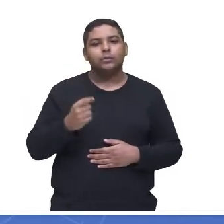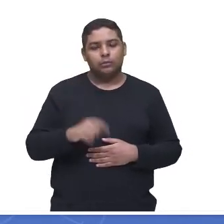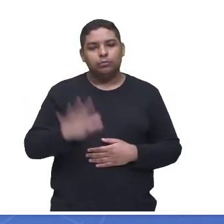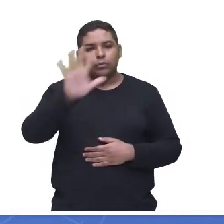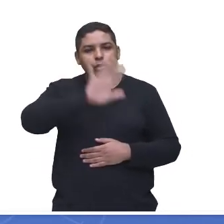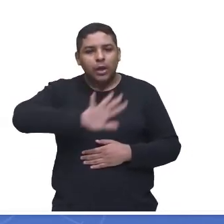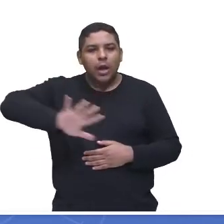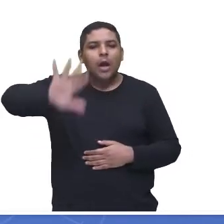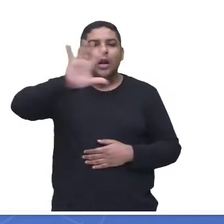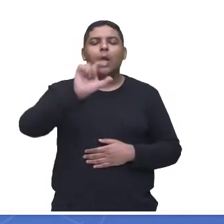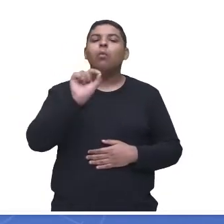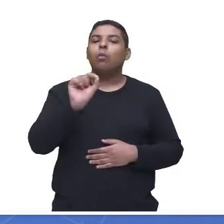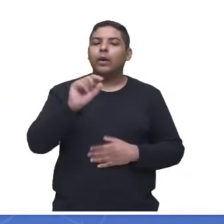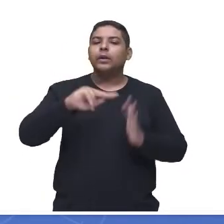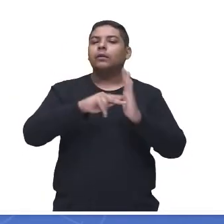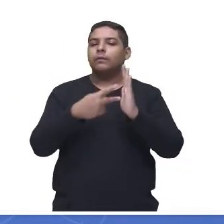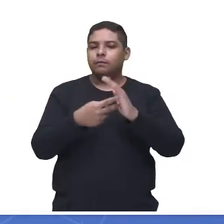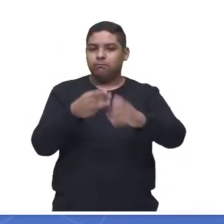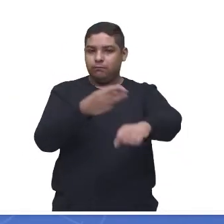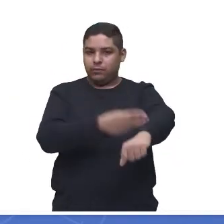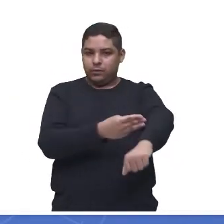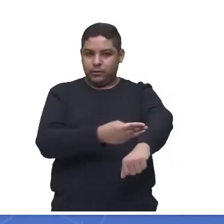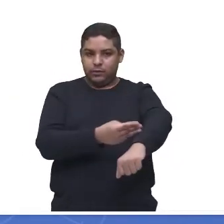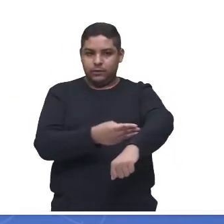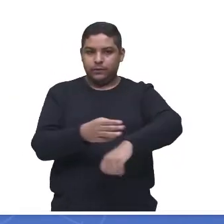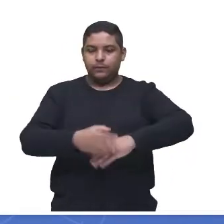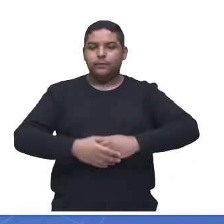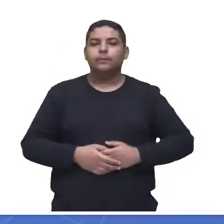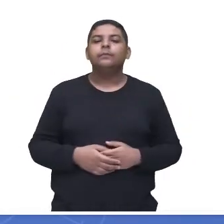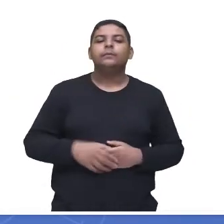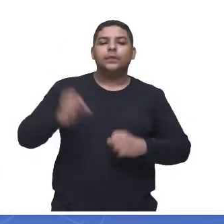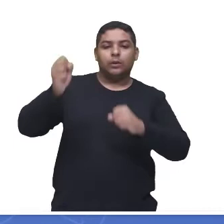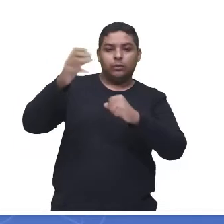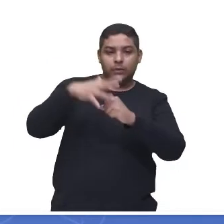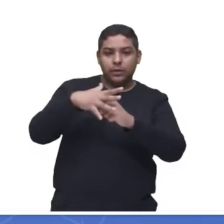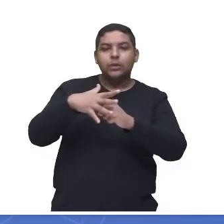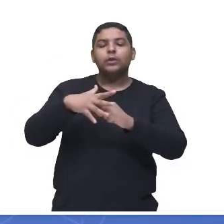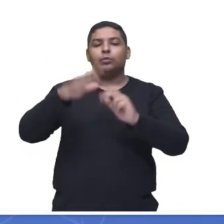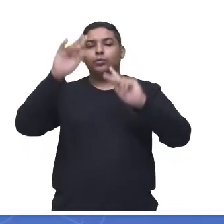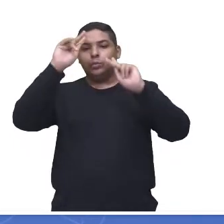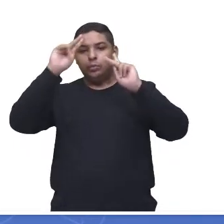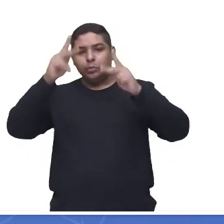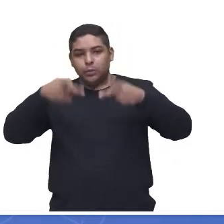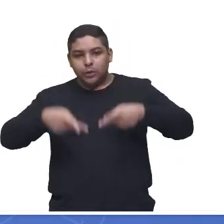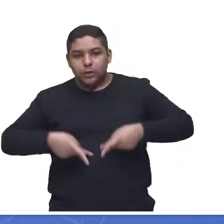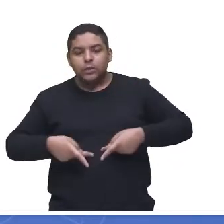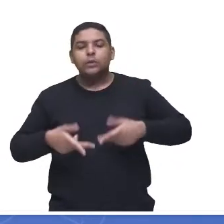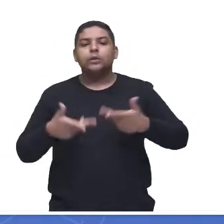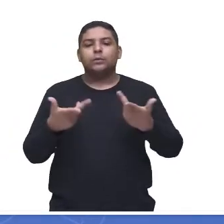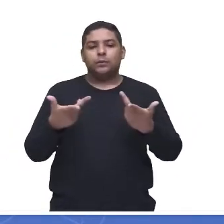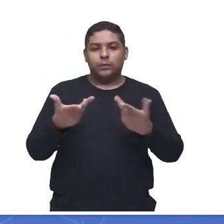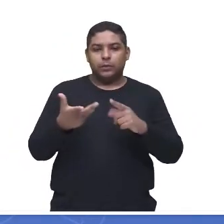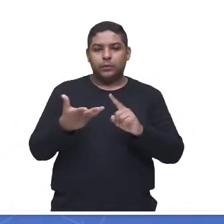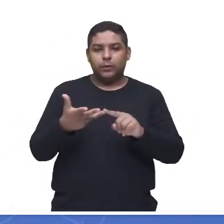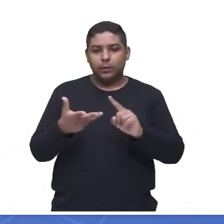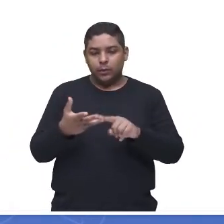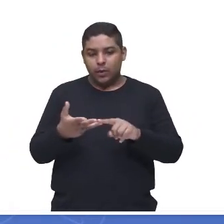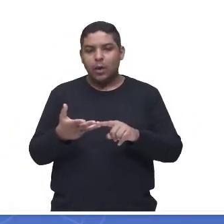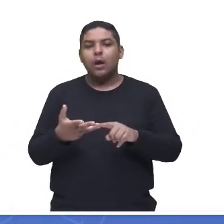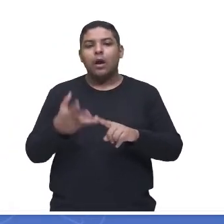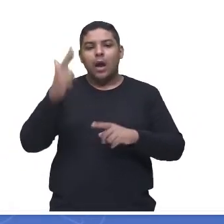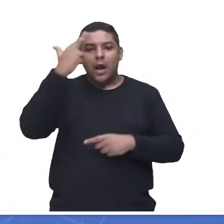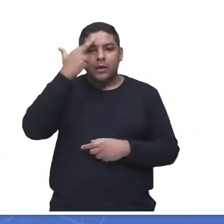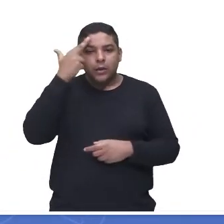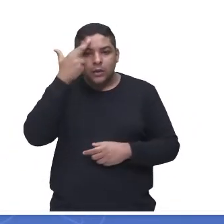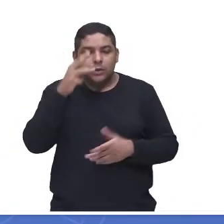trata o pensamento moderno, tá bom? O iluminismo, o humanismo, racionalismo, o método,